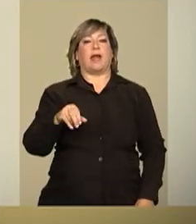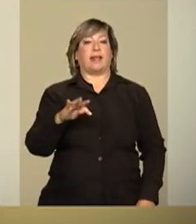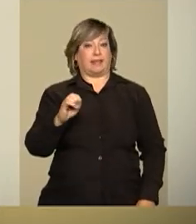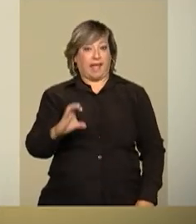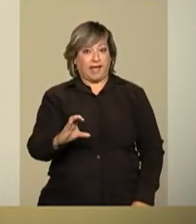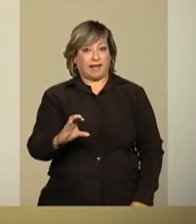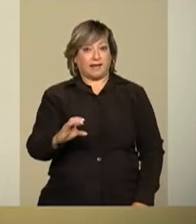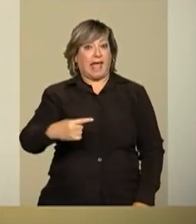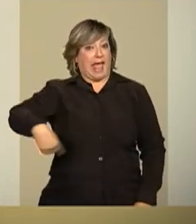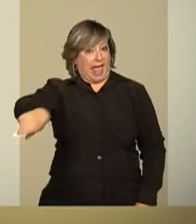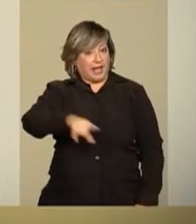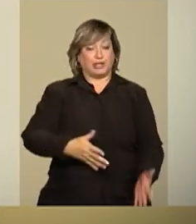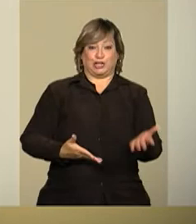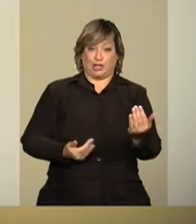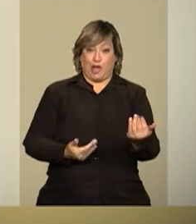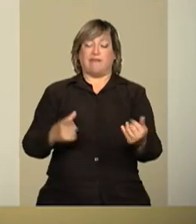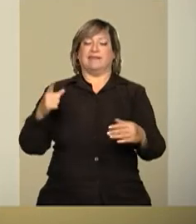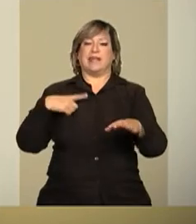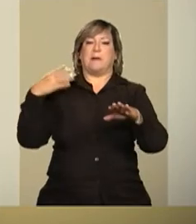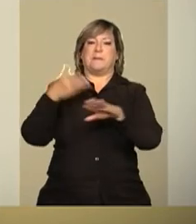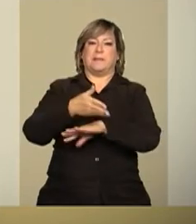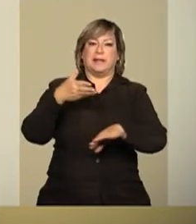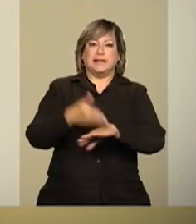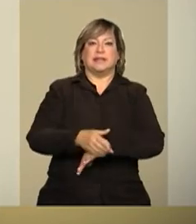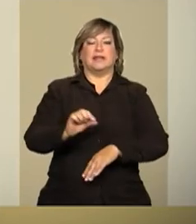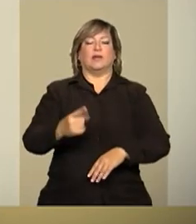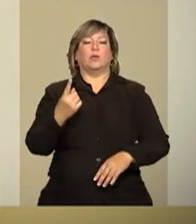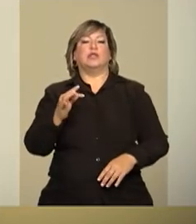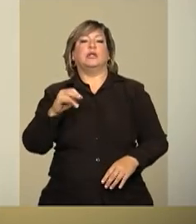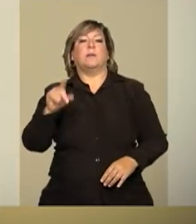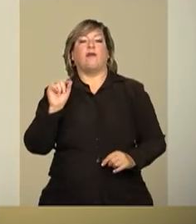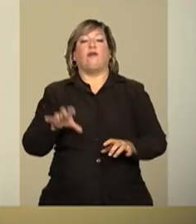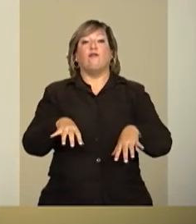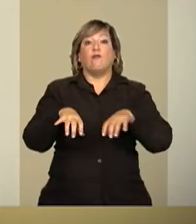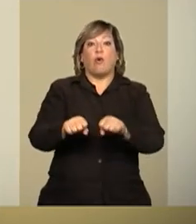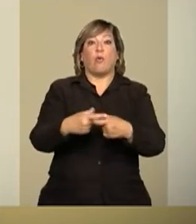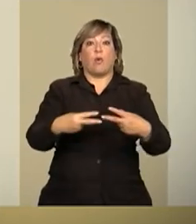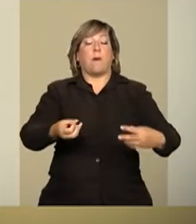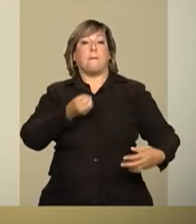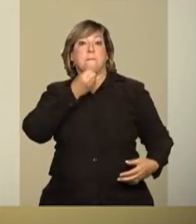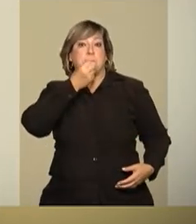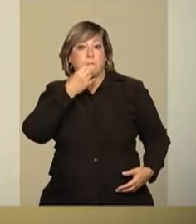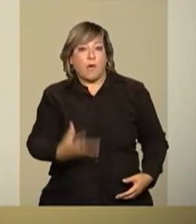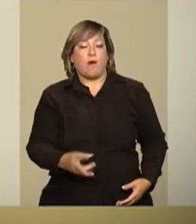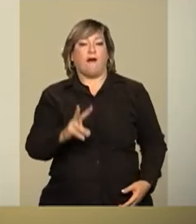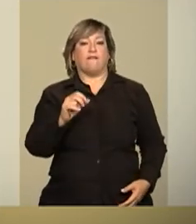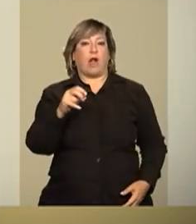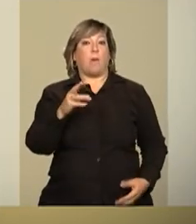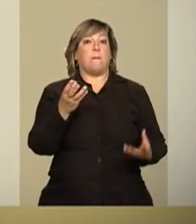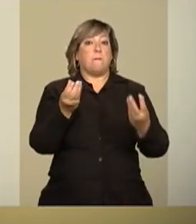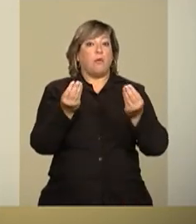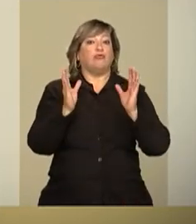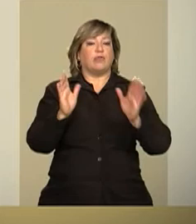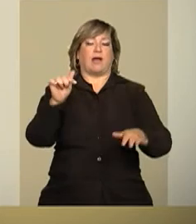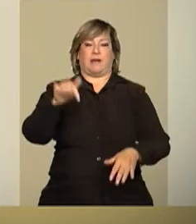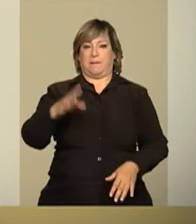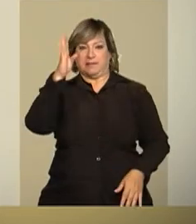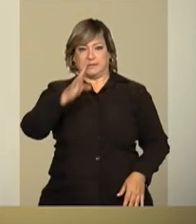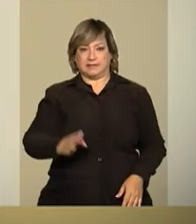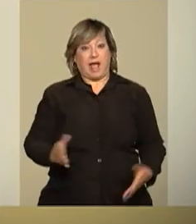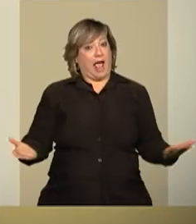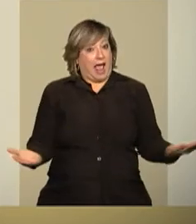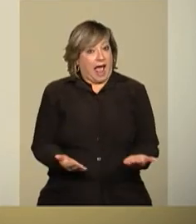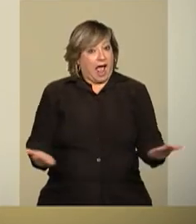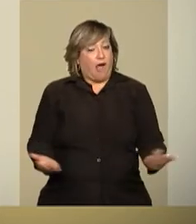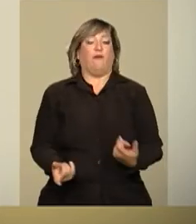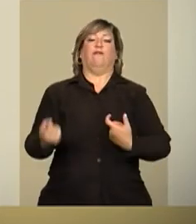esses jovens Marcos estão participando de um tipo de Formação que já foi muito valorizado no nosso país e que